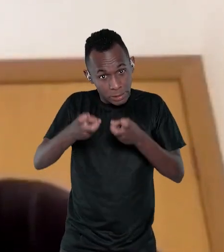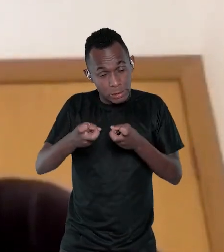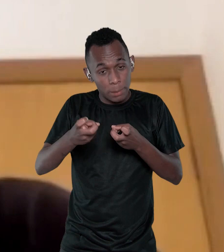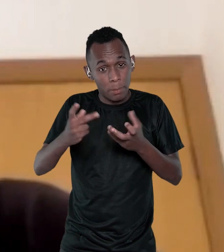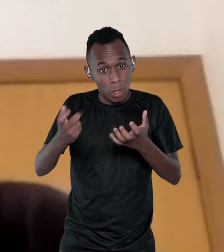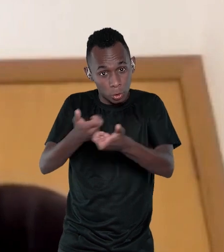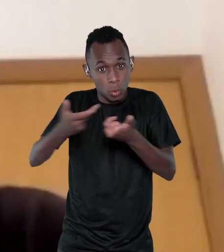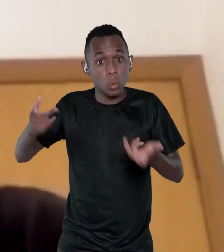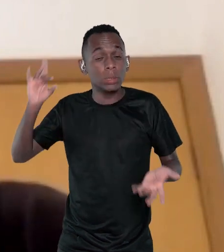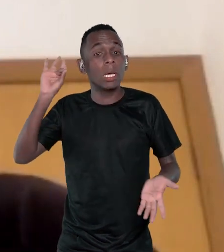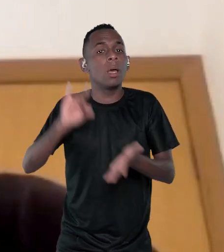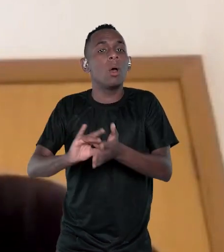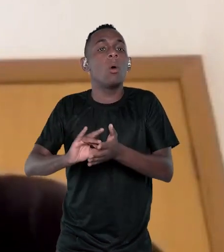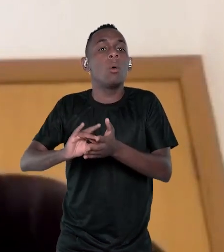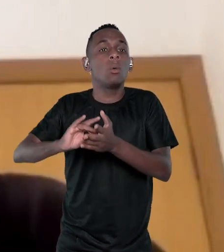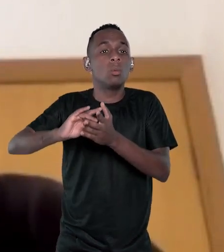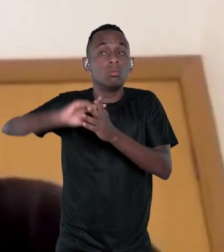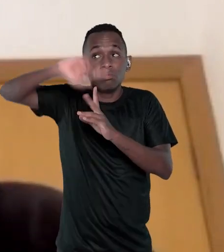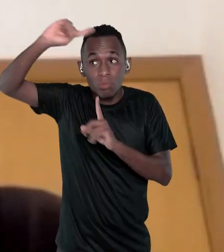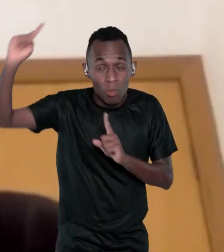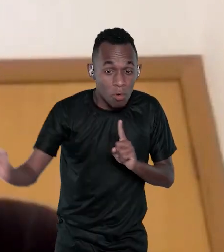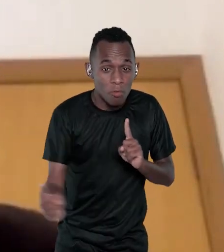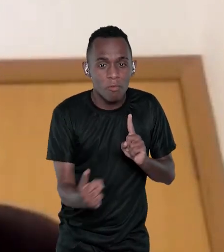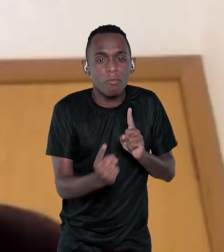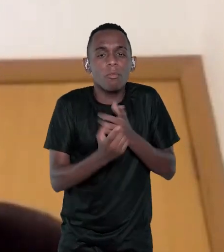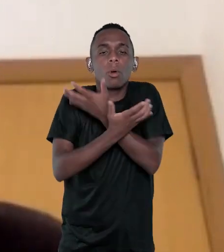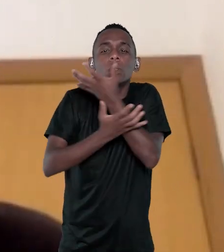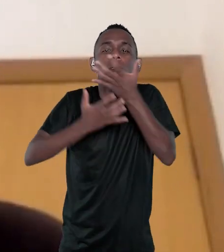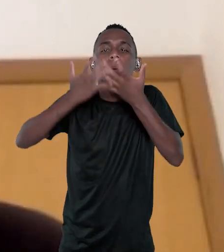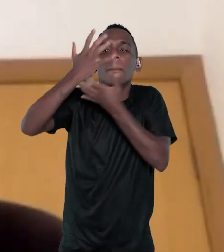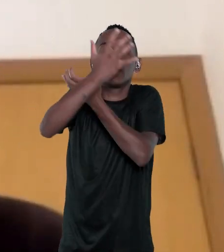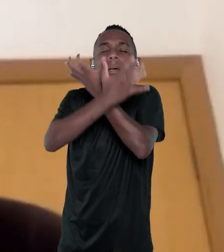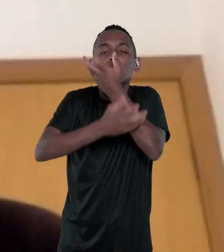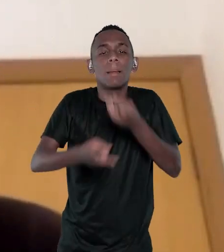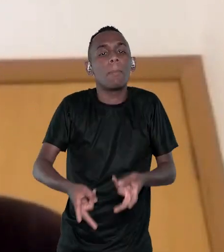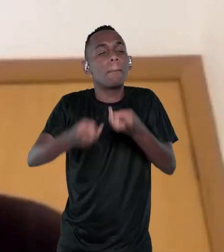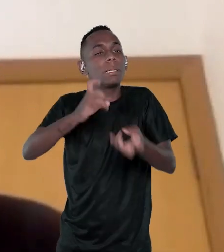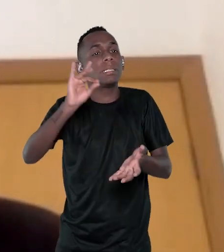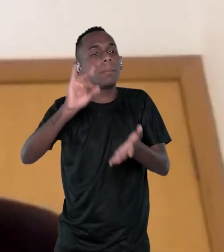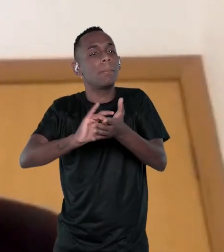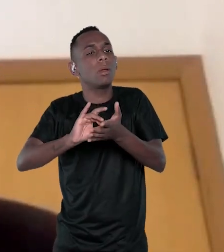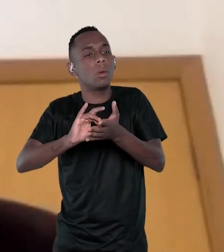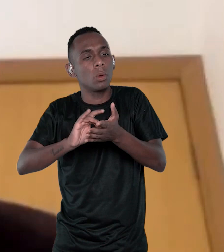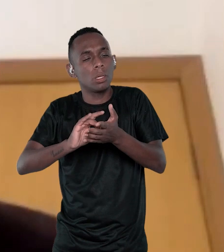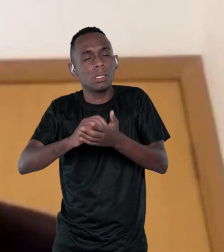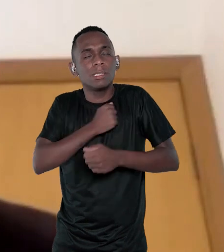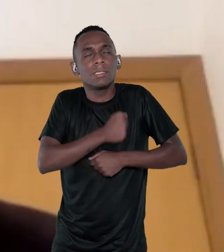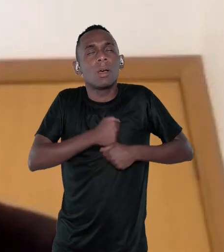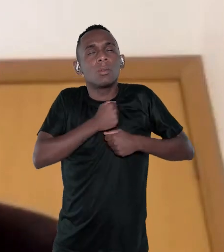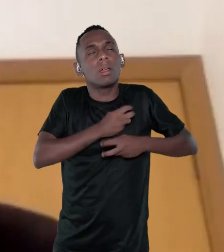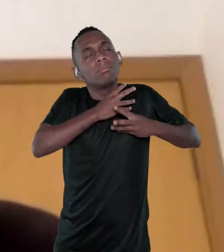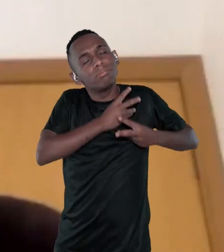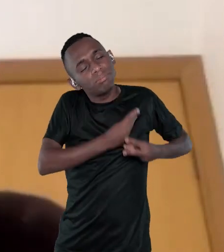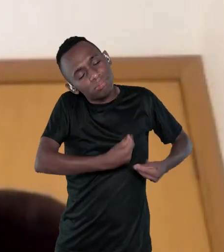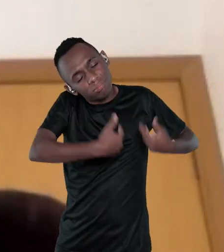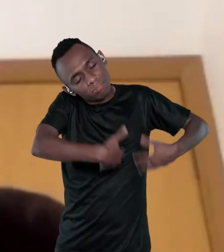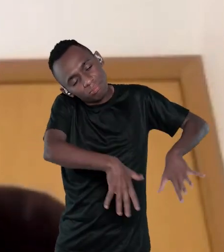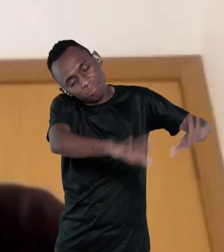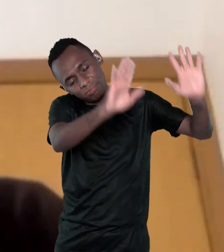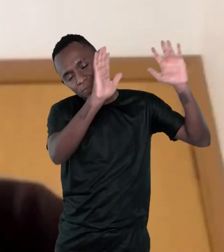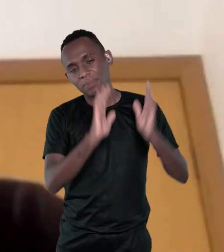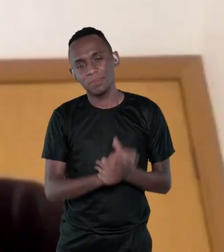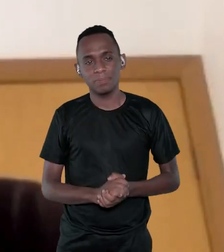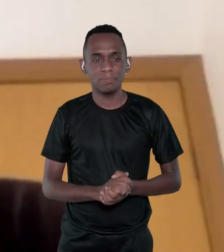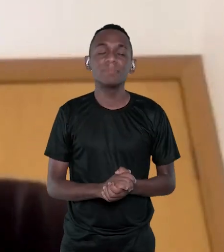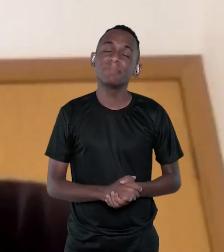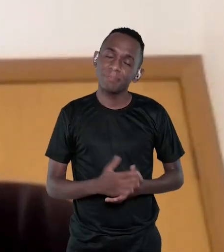à displicência. Mas voltem, ao menos para cantar uma balada e matar